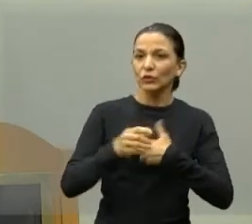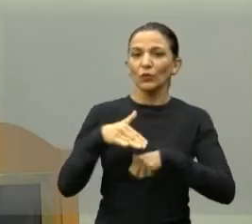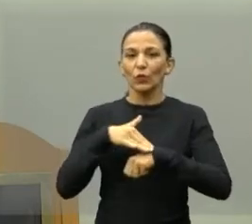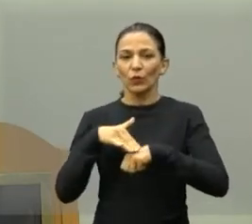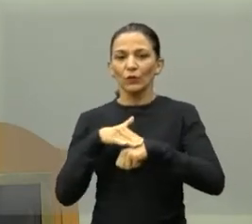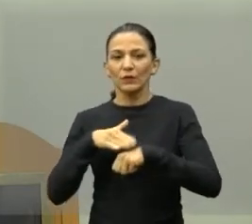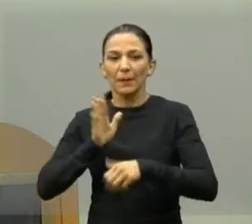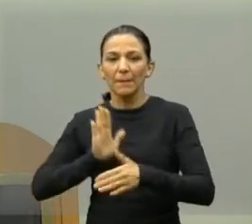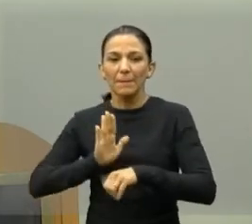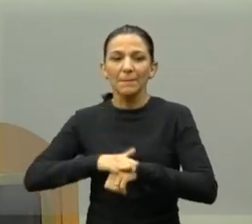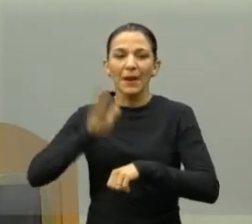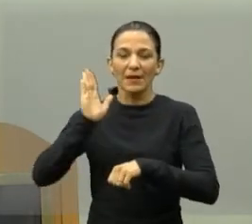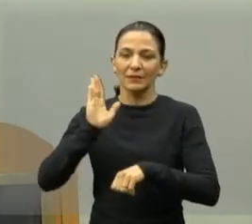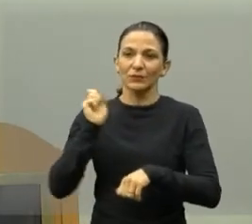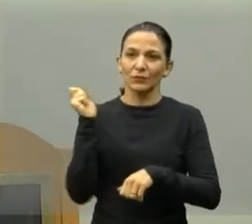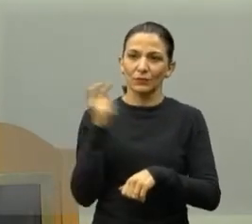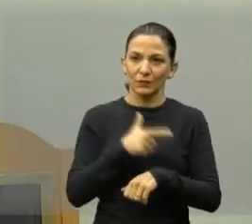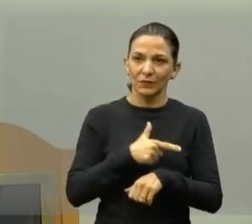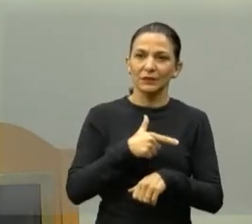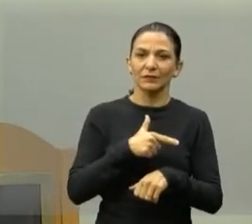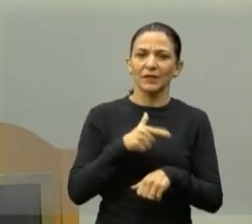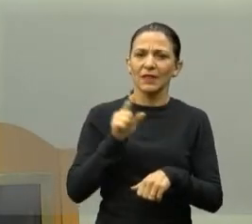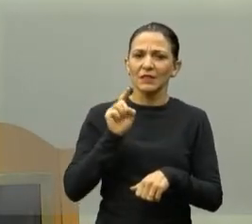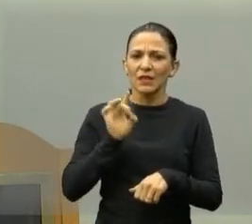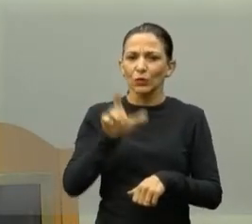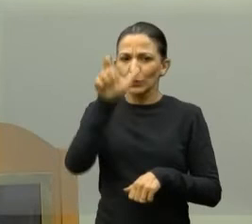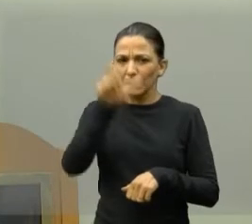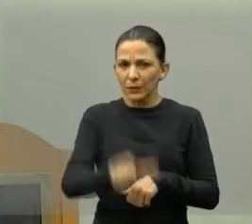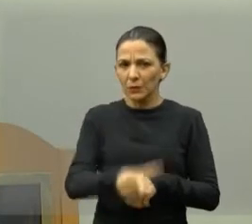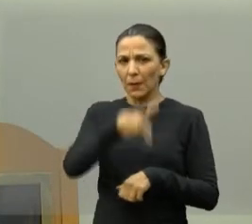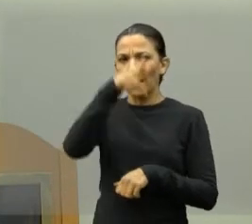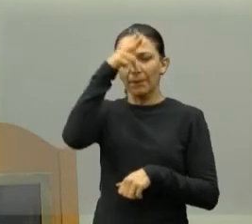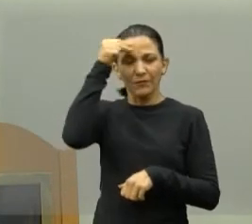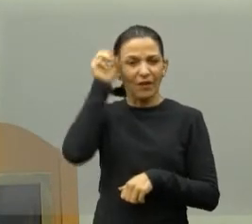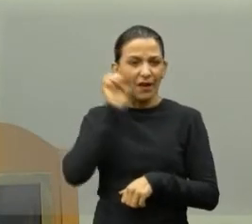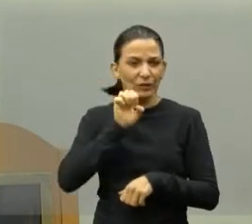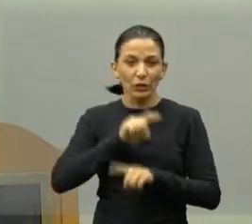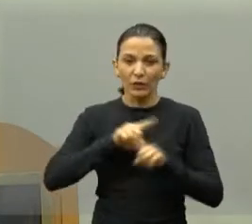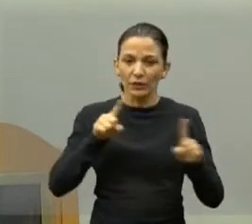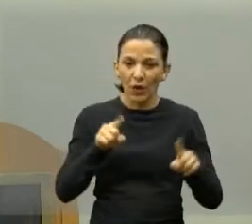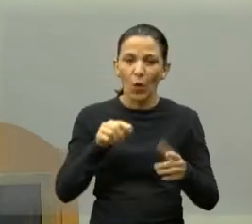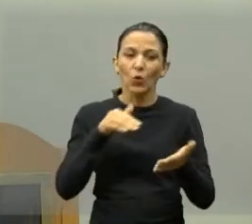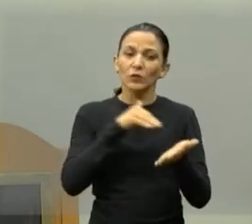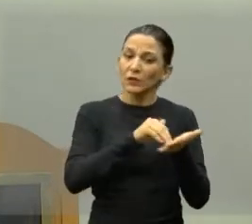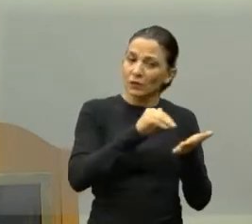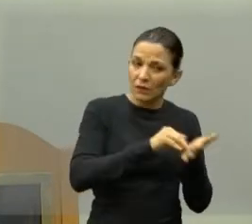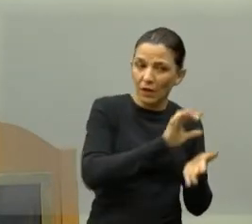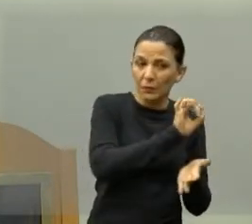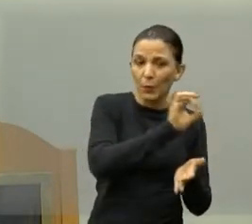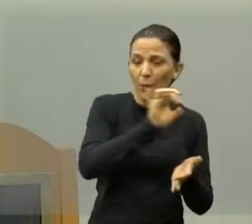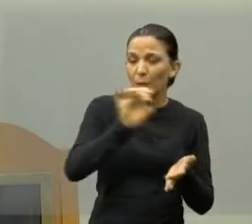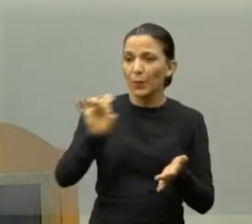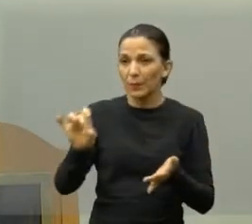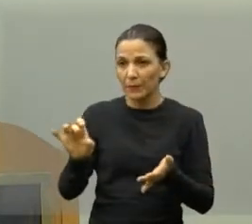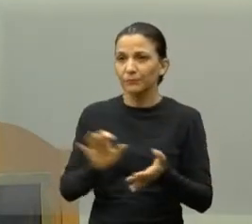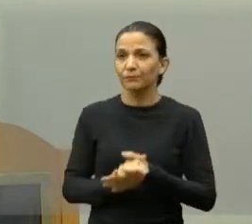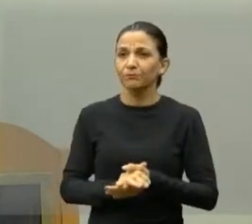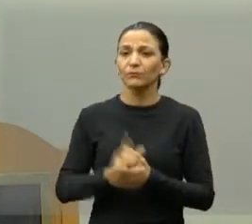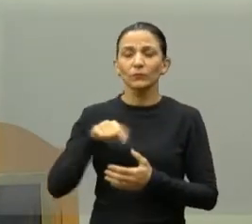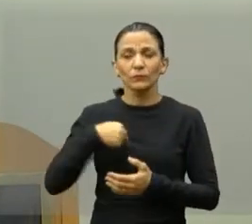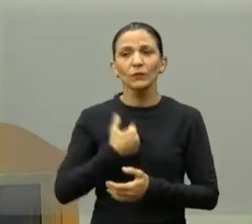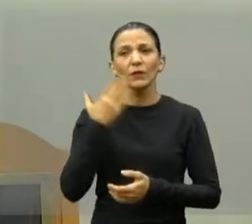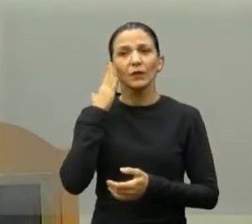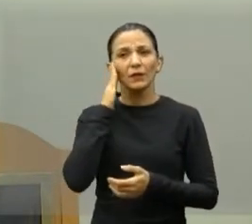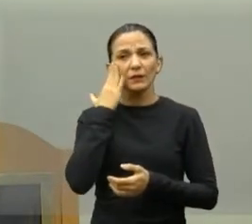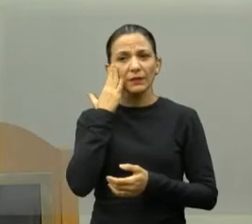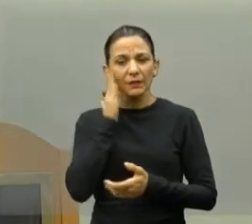mais não é feio só secretários converse mais com a casa com mais que os vereadores até para a gente ter um entendimento